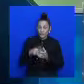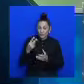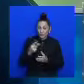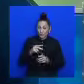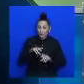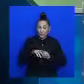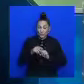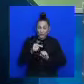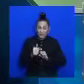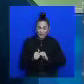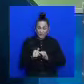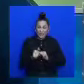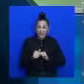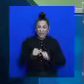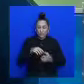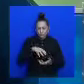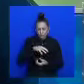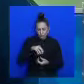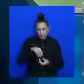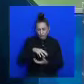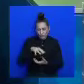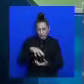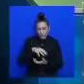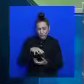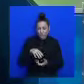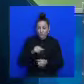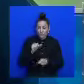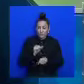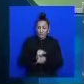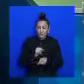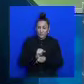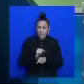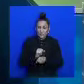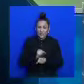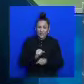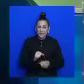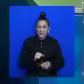girando e sendo embaralhadas. E vamos aguardar a bola para a coluna 5.